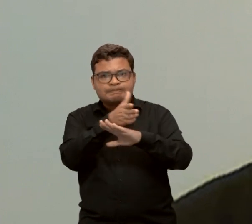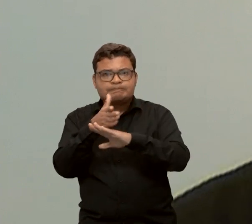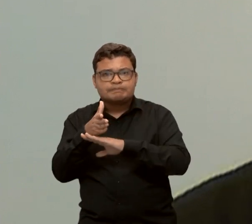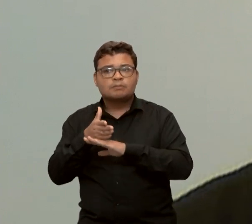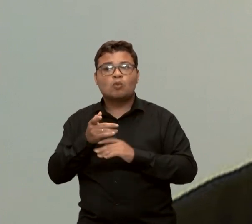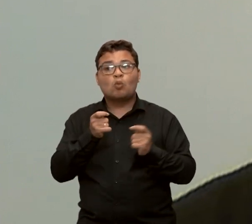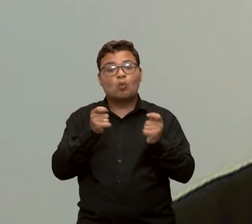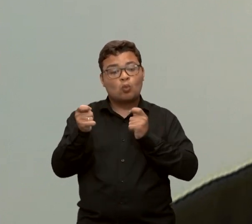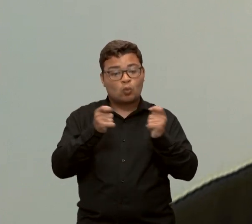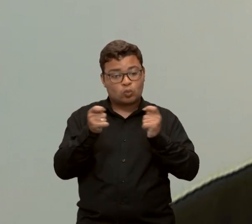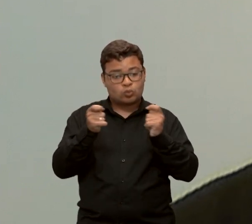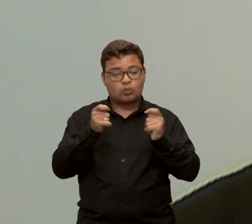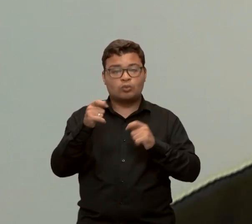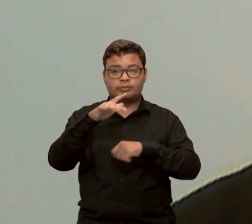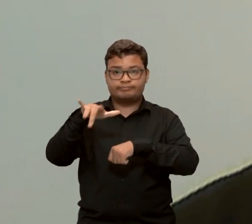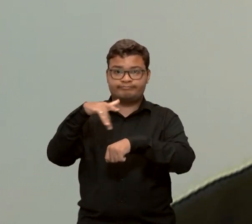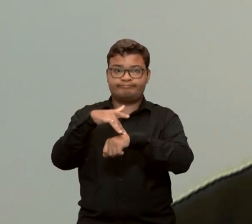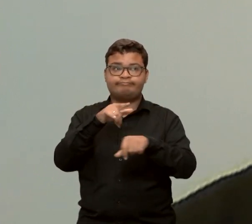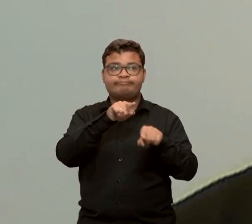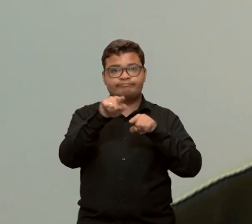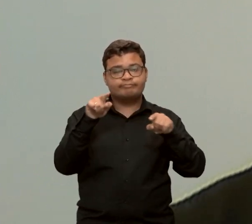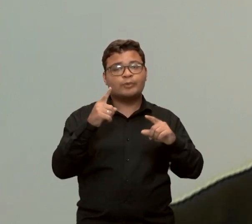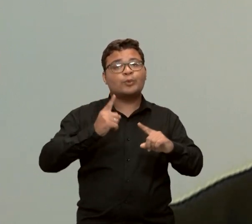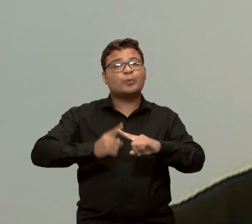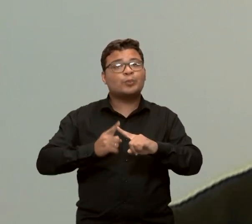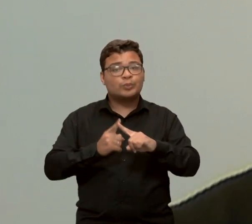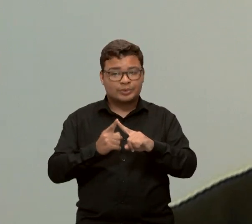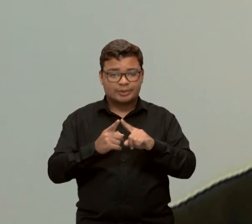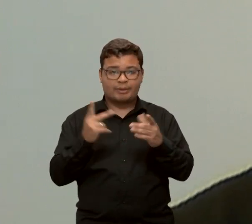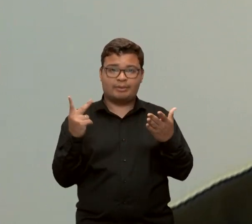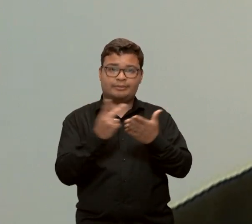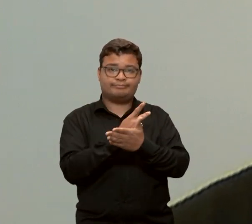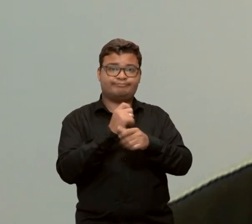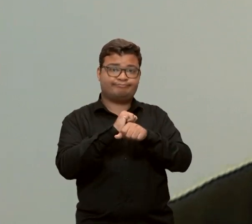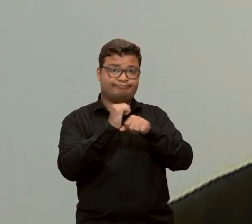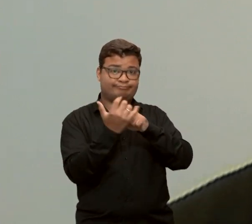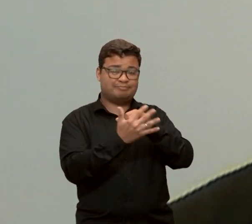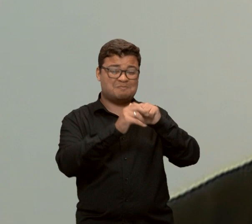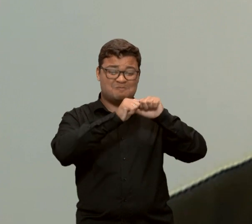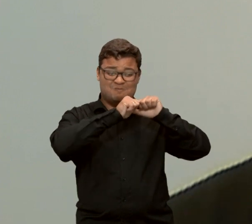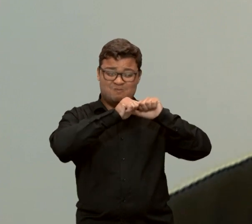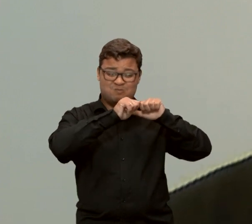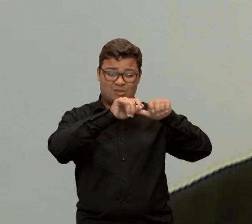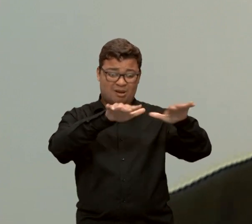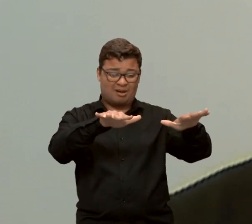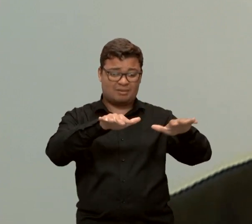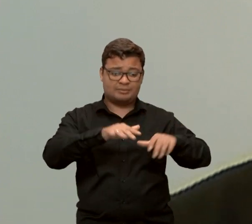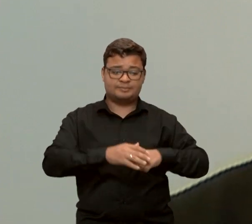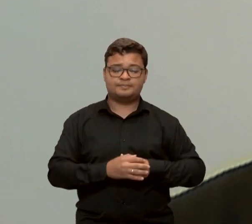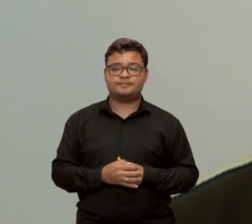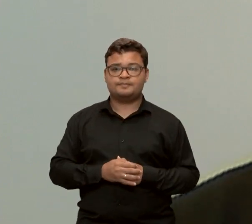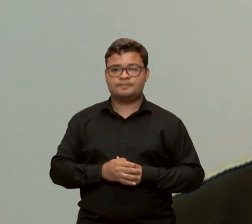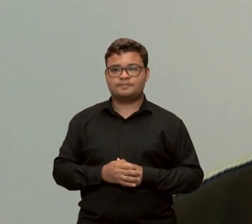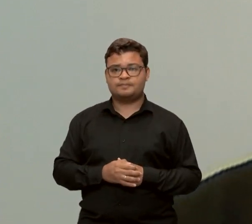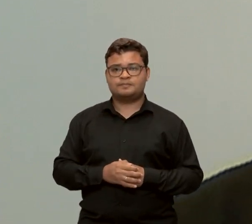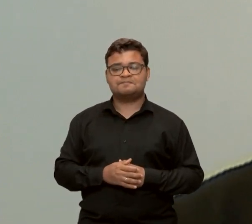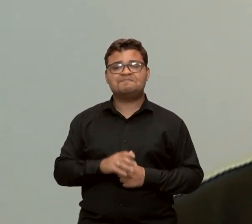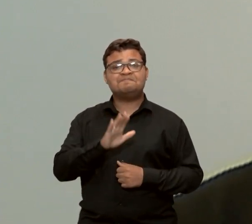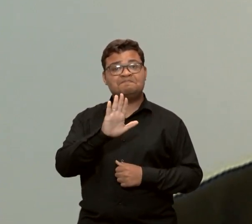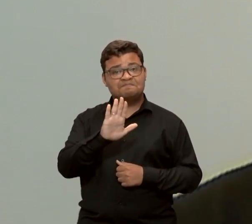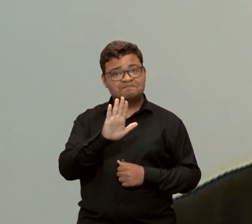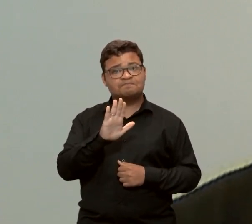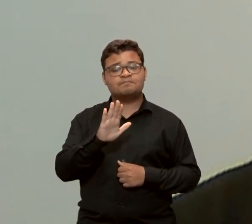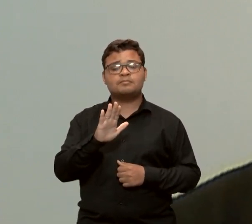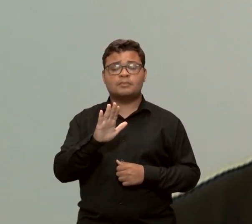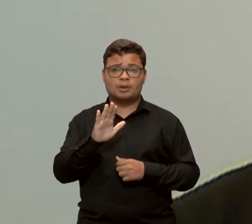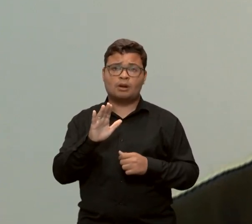aos imóveis, nós estávamos totalmente amarrados para poder fazermos